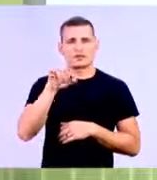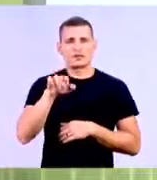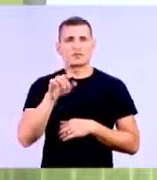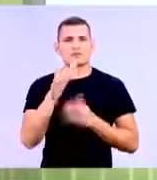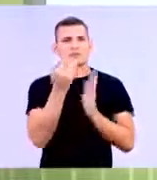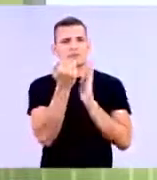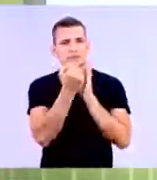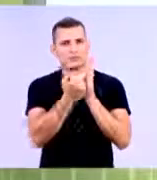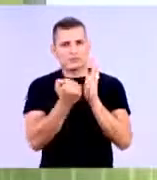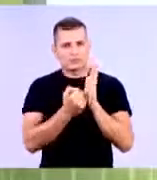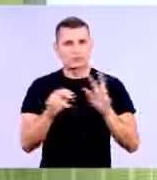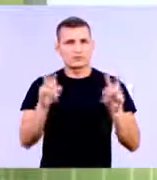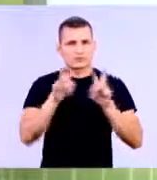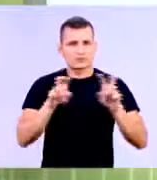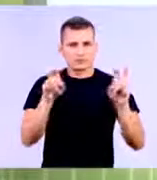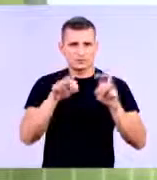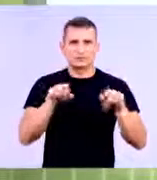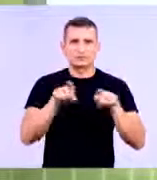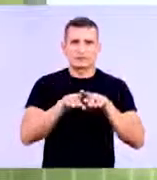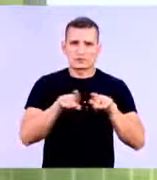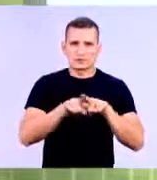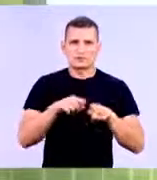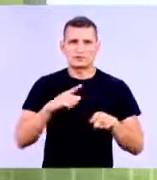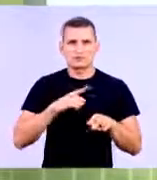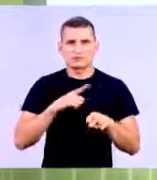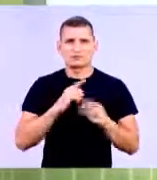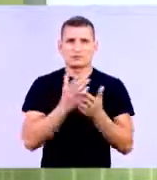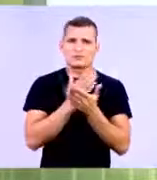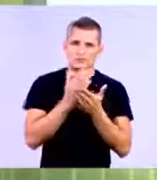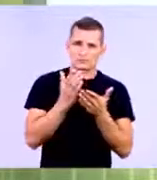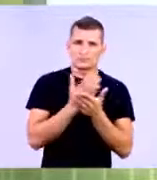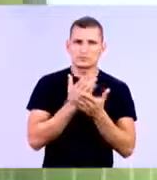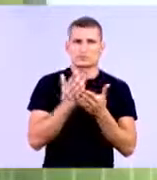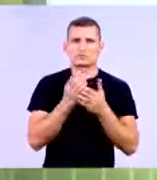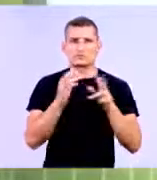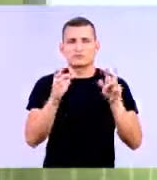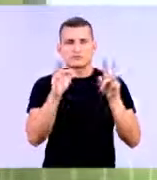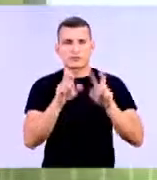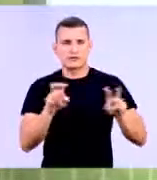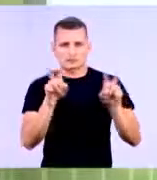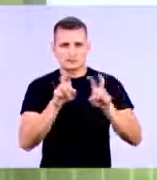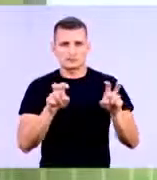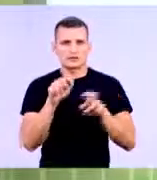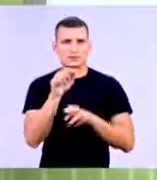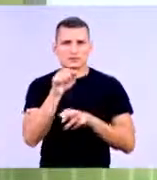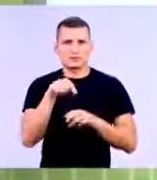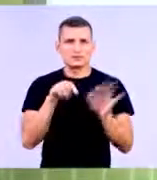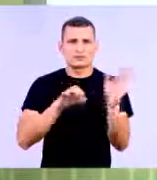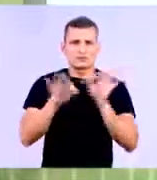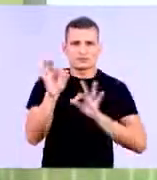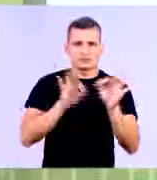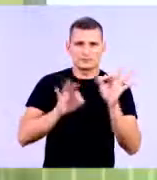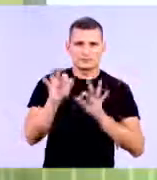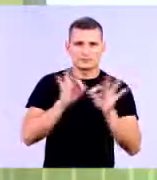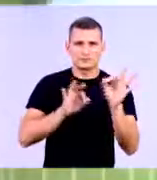computacional, também estruturado com algumas máquinas, e a partir daí ele é configurado, né, de 3